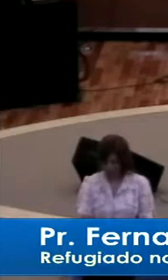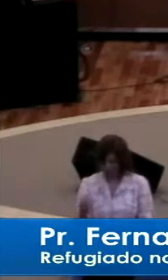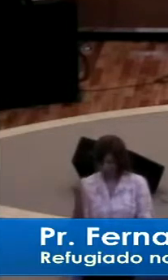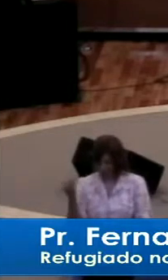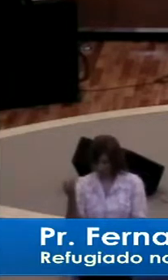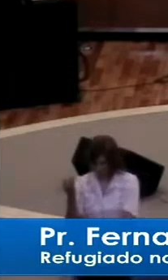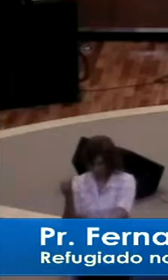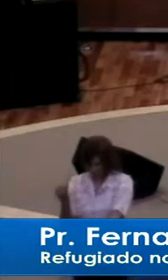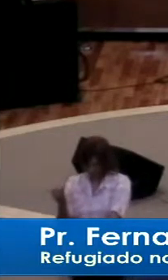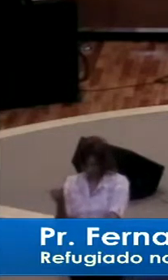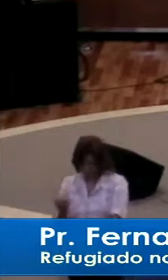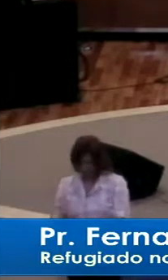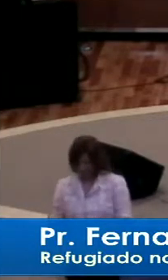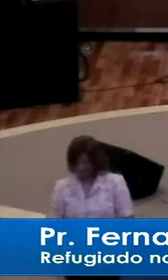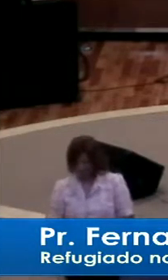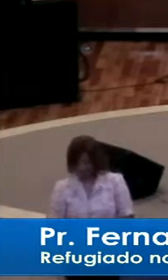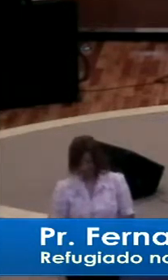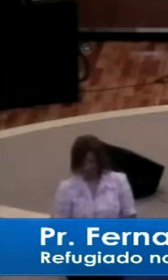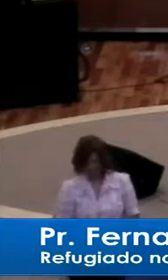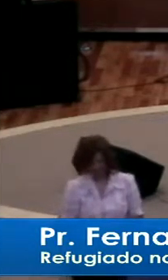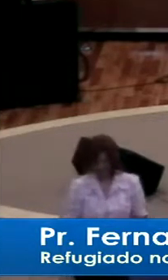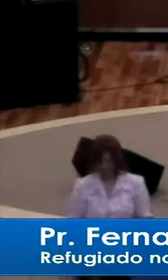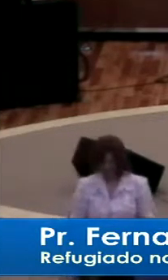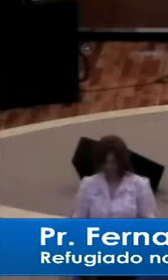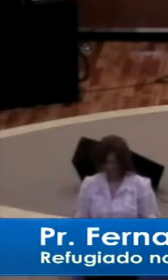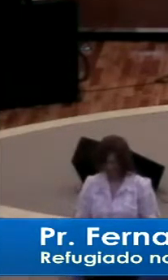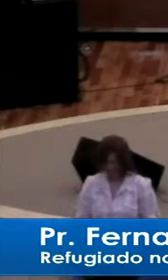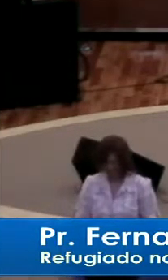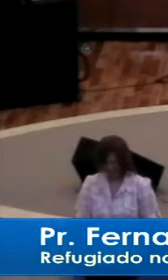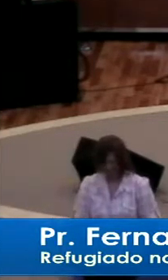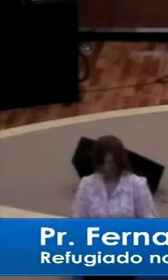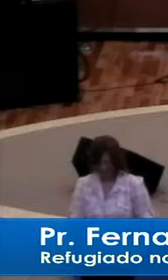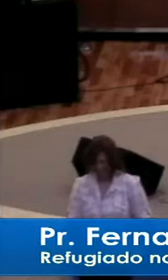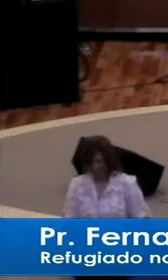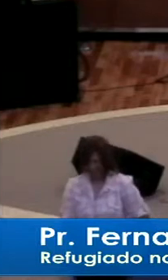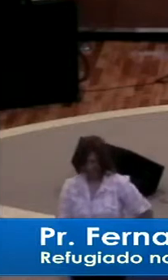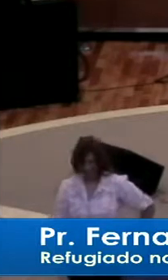um determinado lugar, não vou falar o nome, para você não ficar com pena de mim.